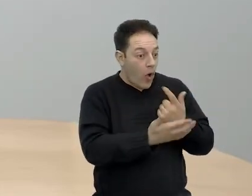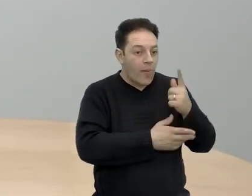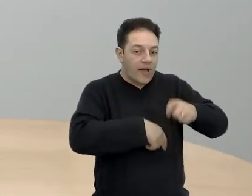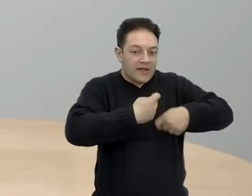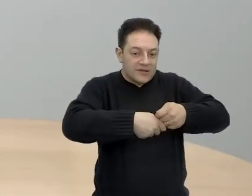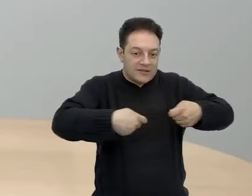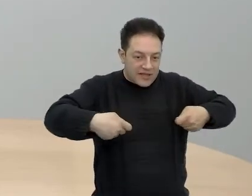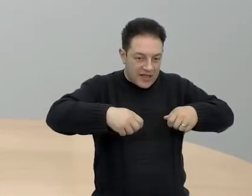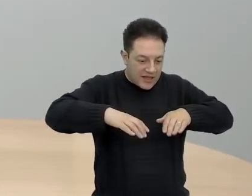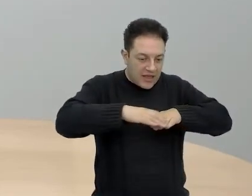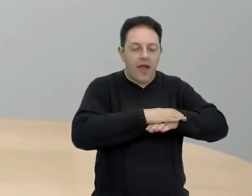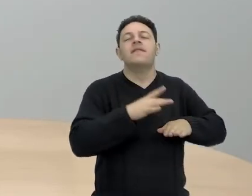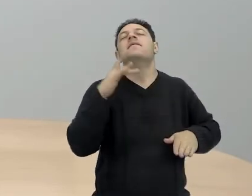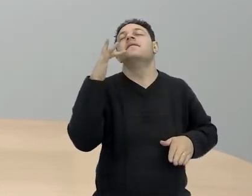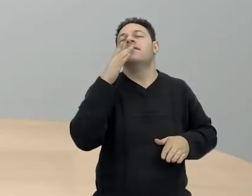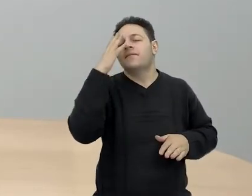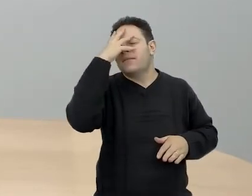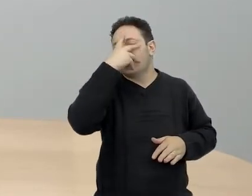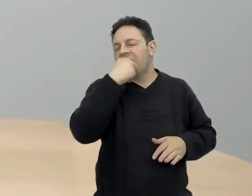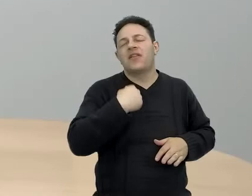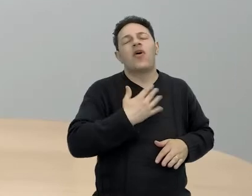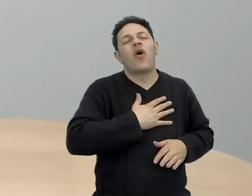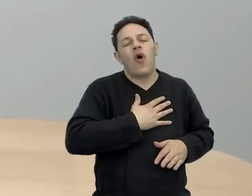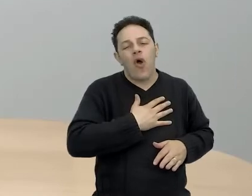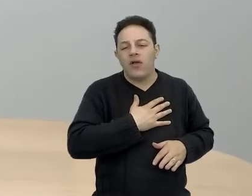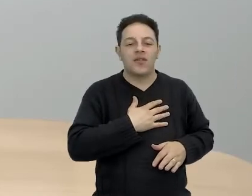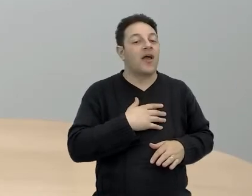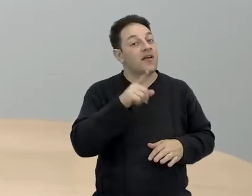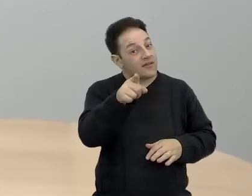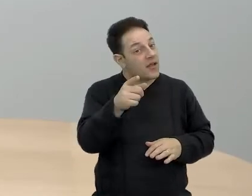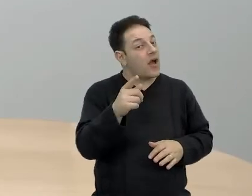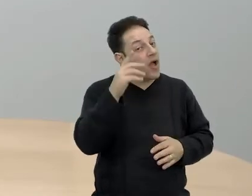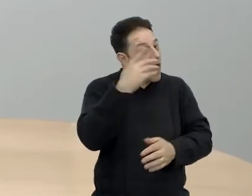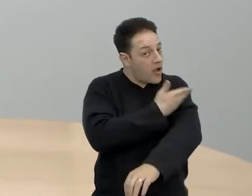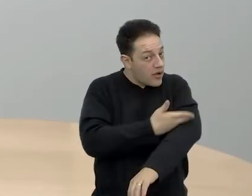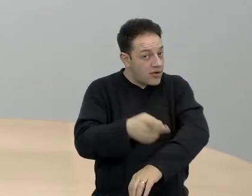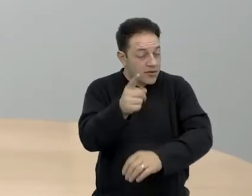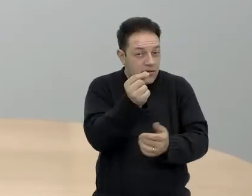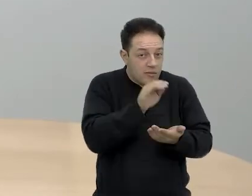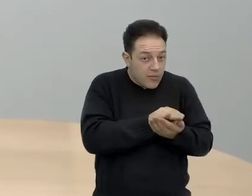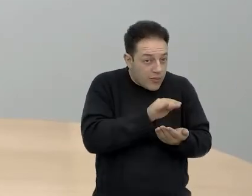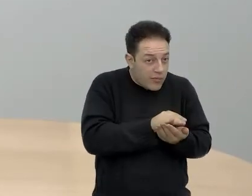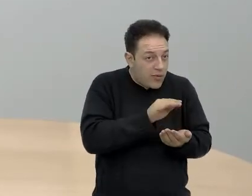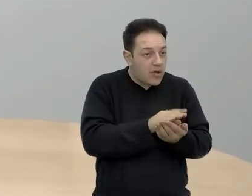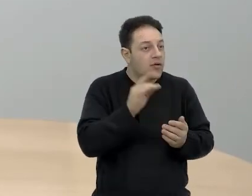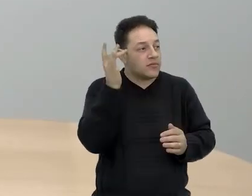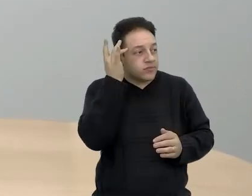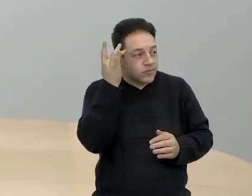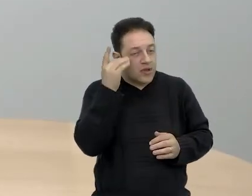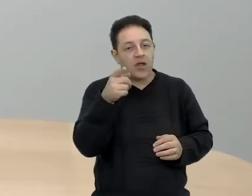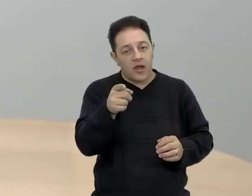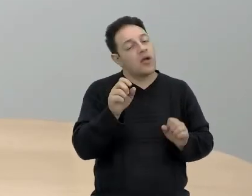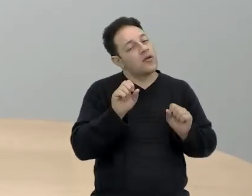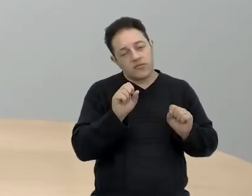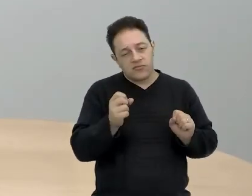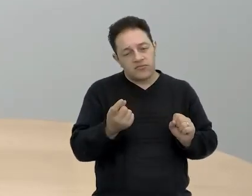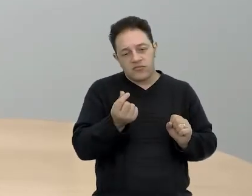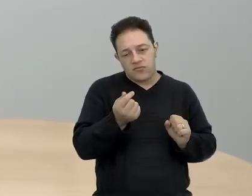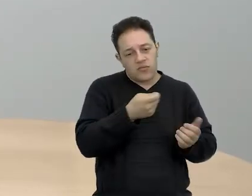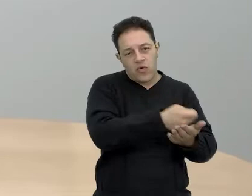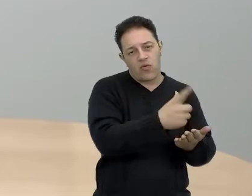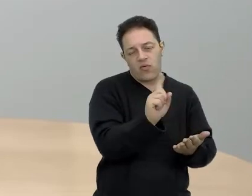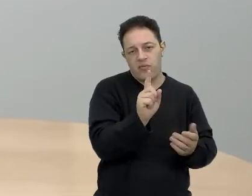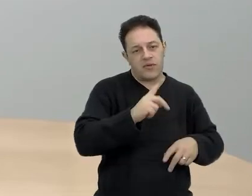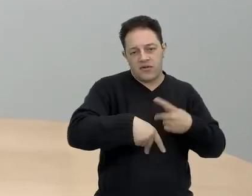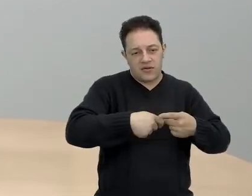então, se você for aí com a característica mais de poupar, né, mais de não querer consumir, você também não vai comprar esse